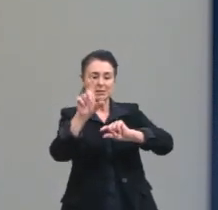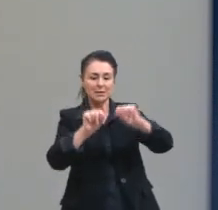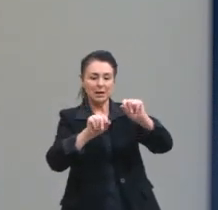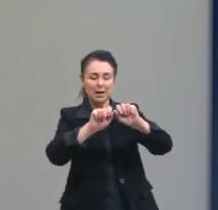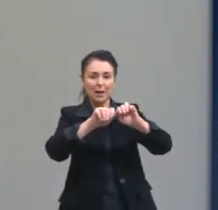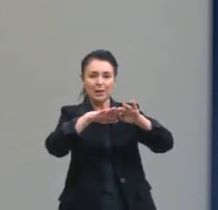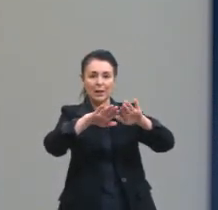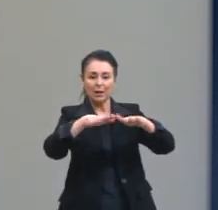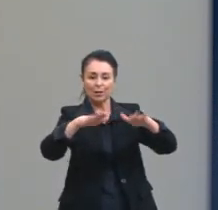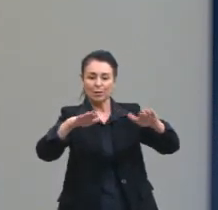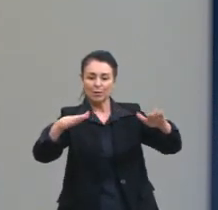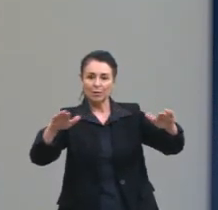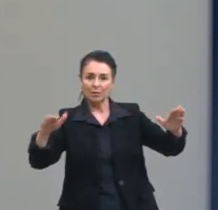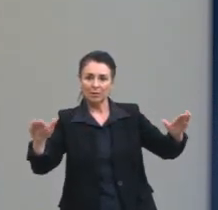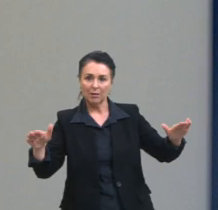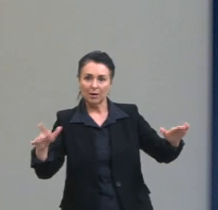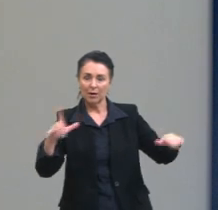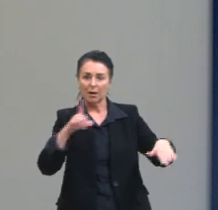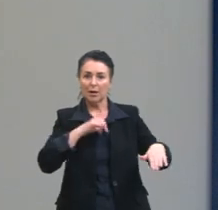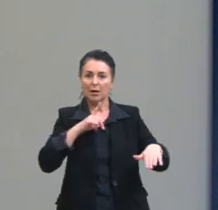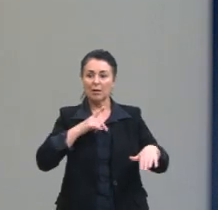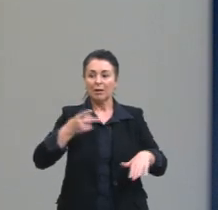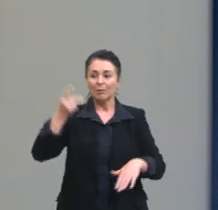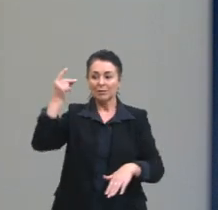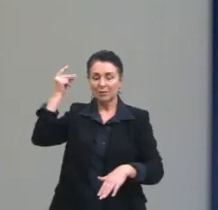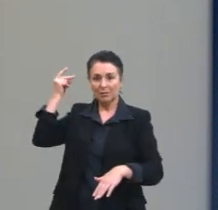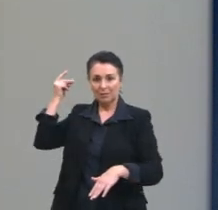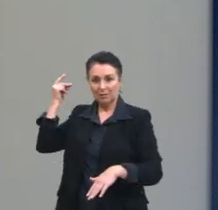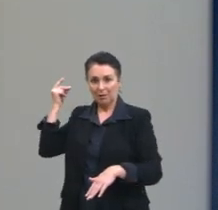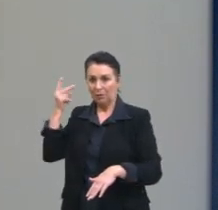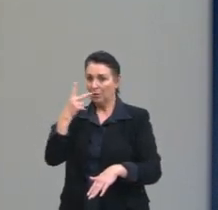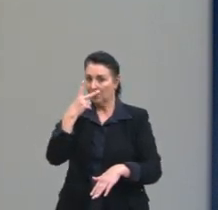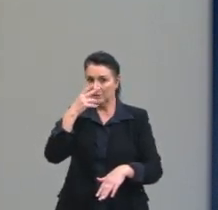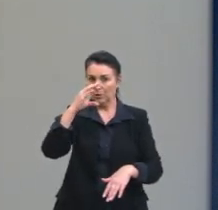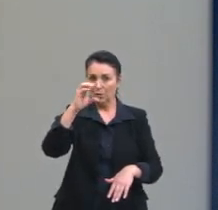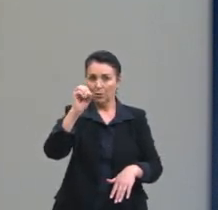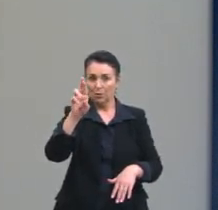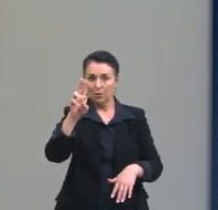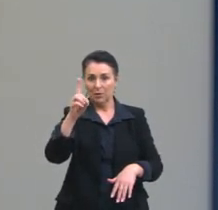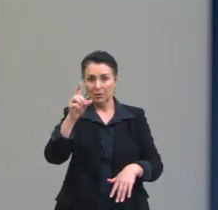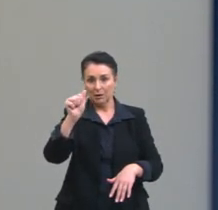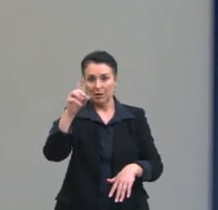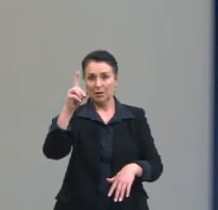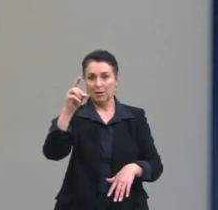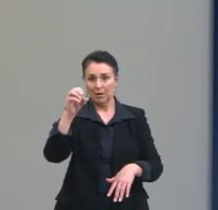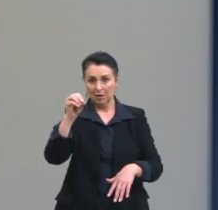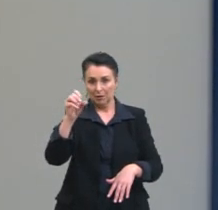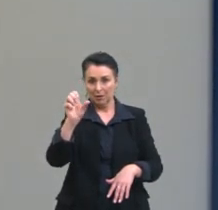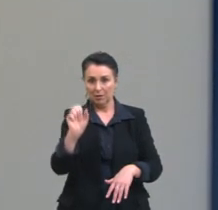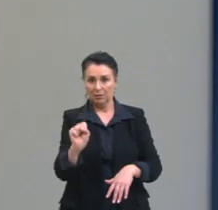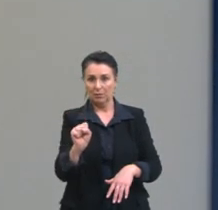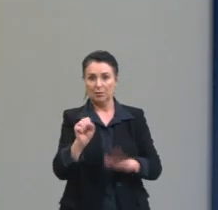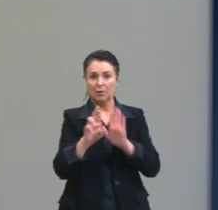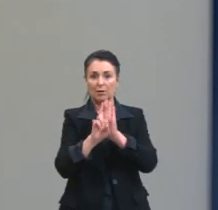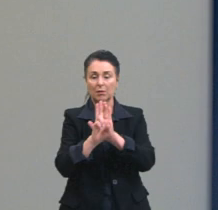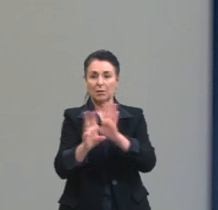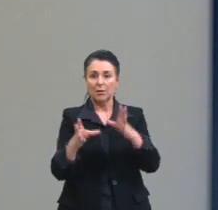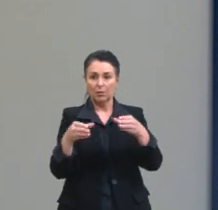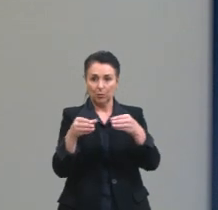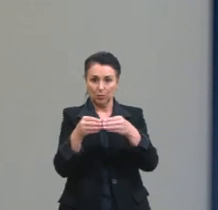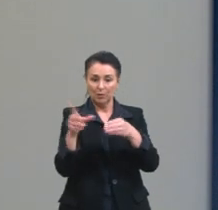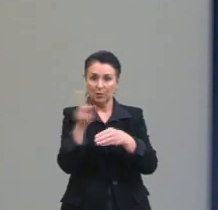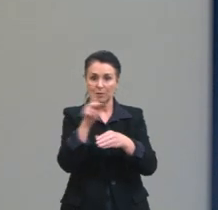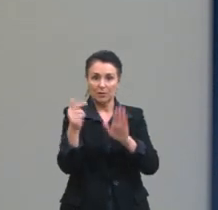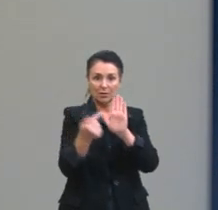essa daqui tem uma central comum com os cordados cordata então é são representados por esse grupo